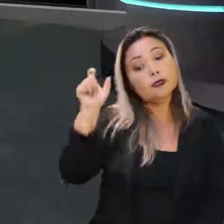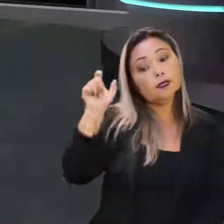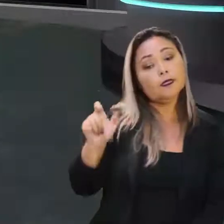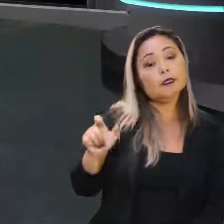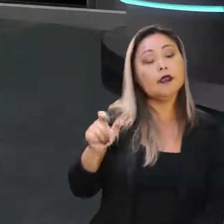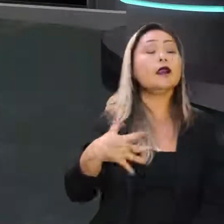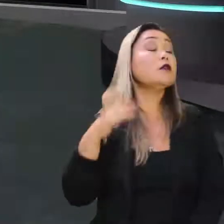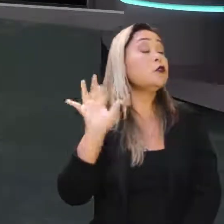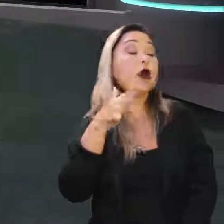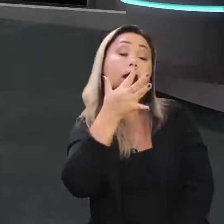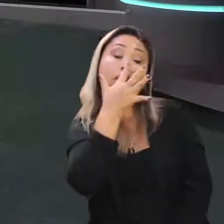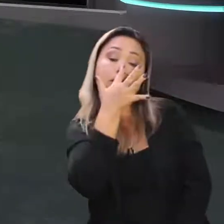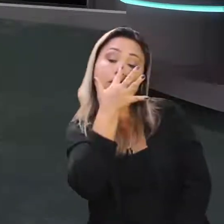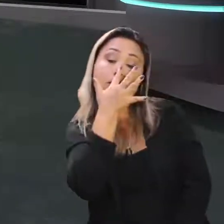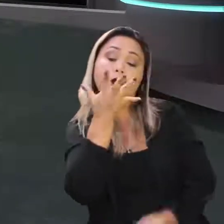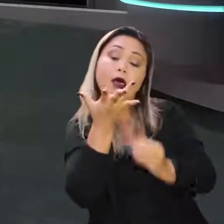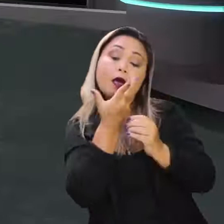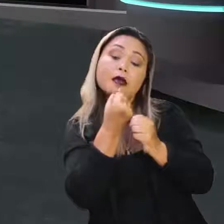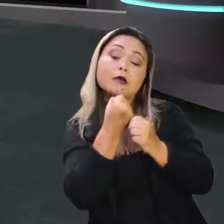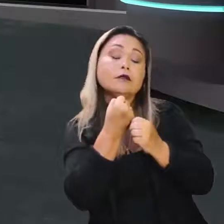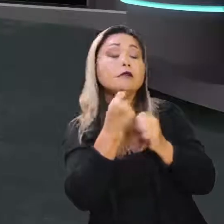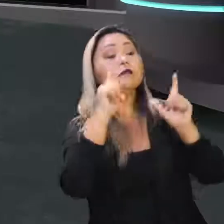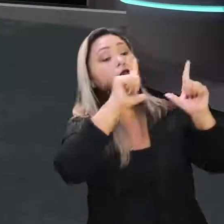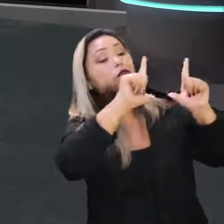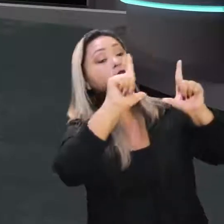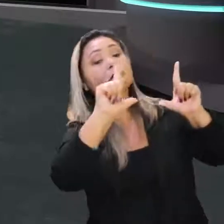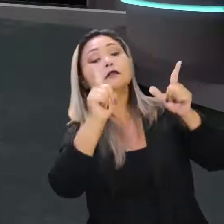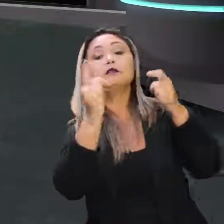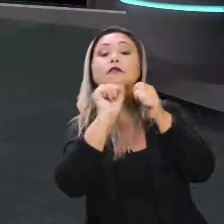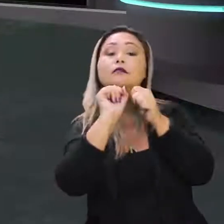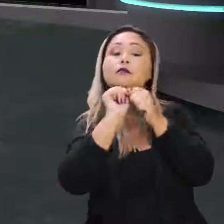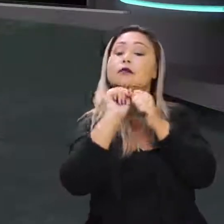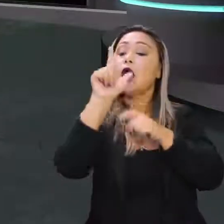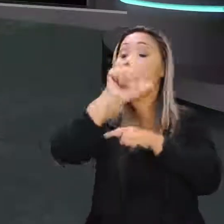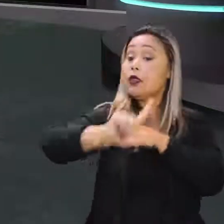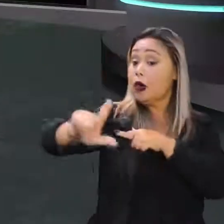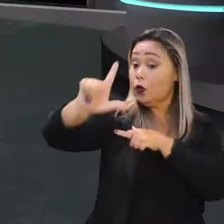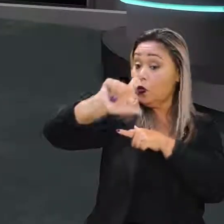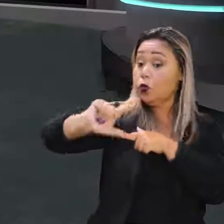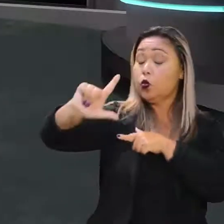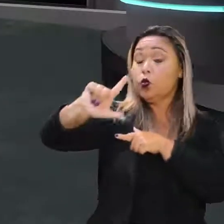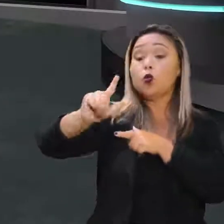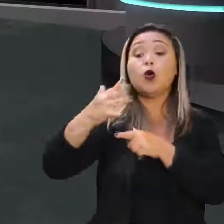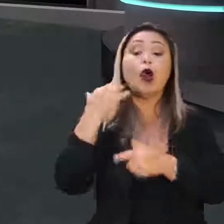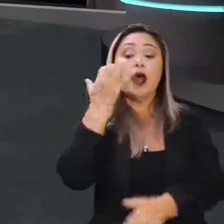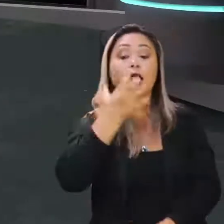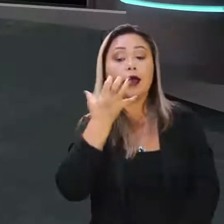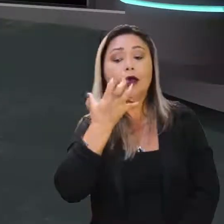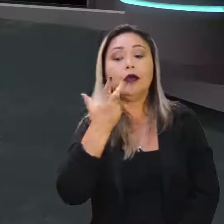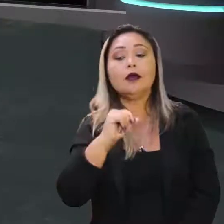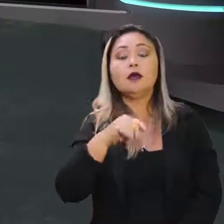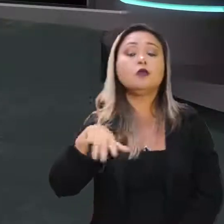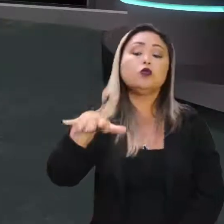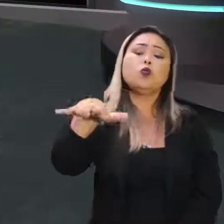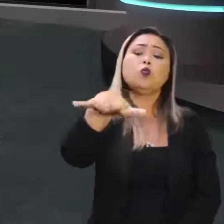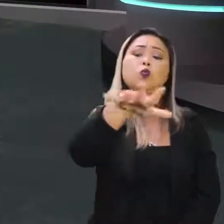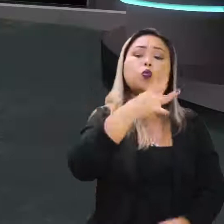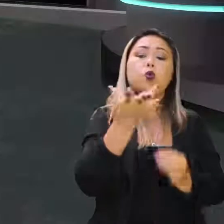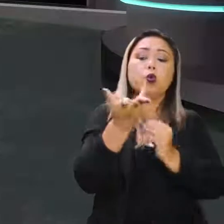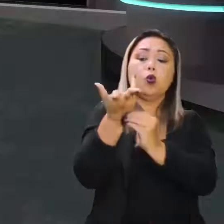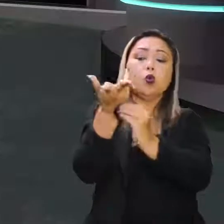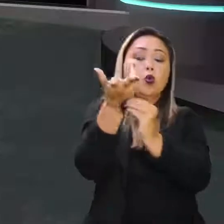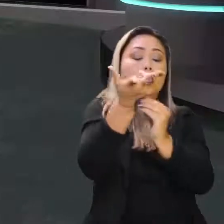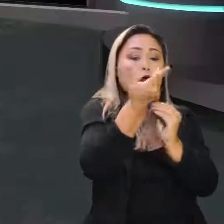eu aprecio obras de arte. E é igualmente aprecio a literatura, a música, tudo do mundo da arte eu